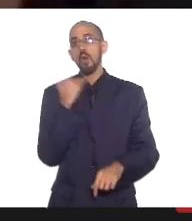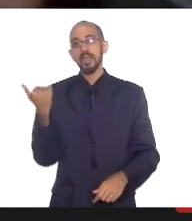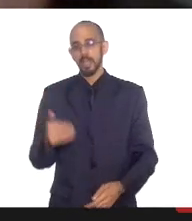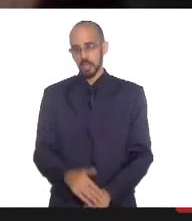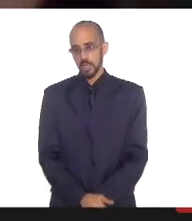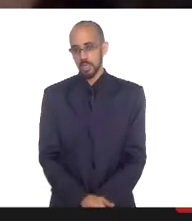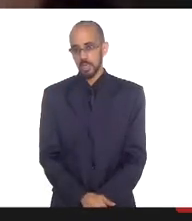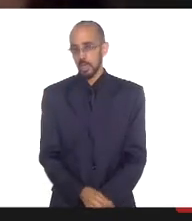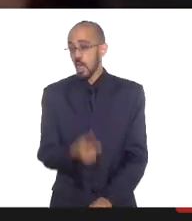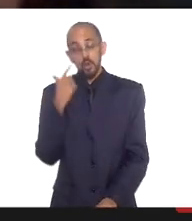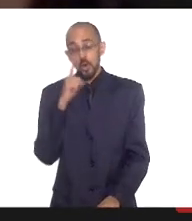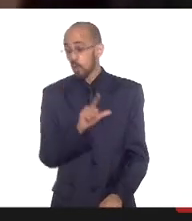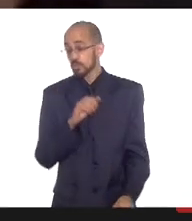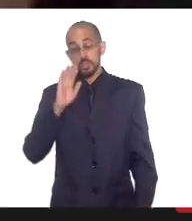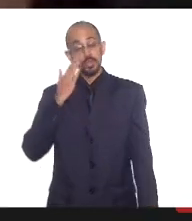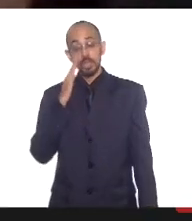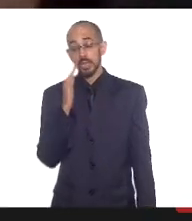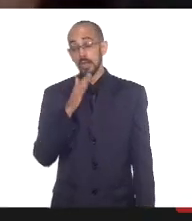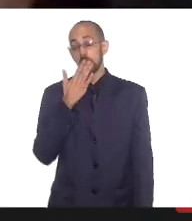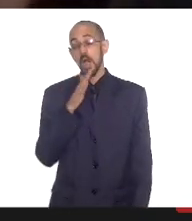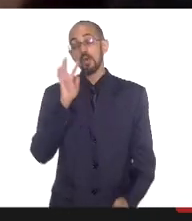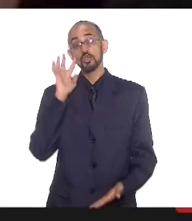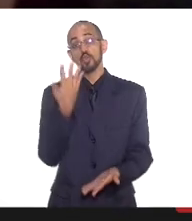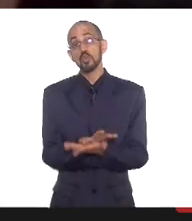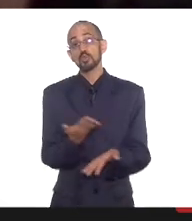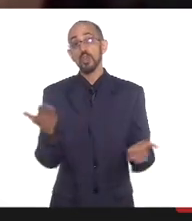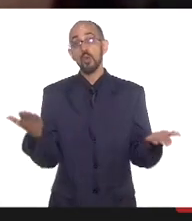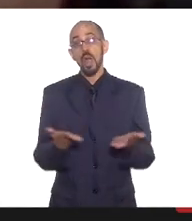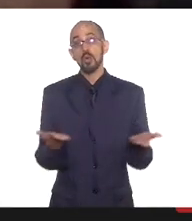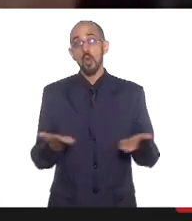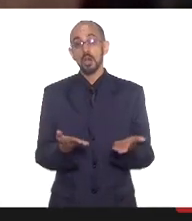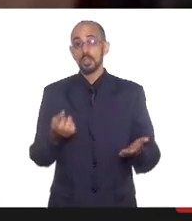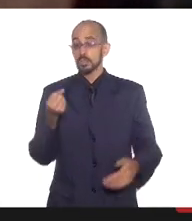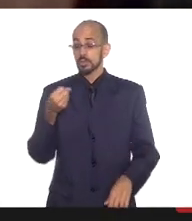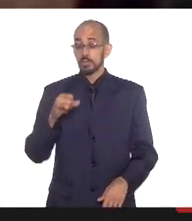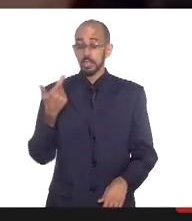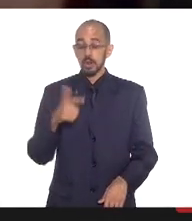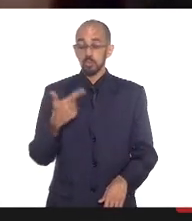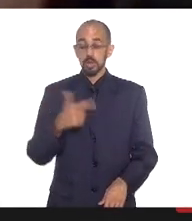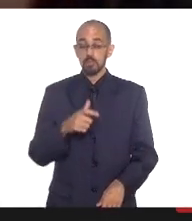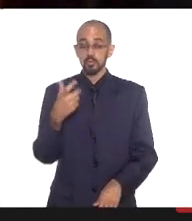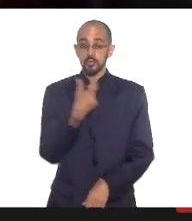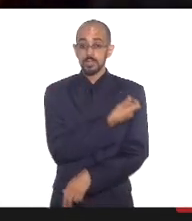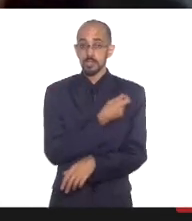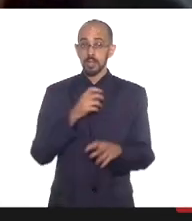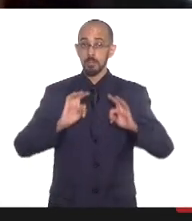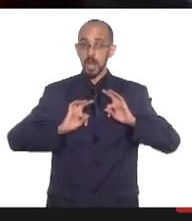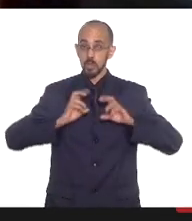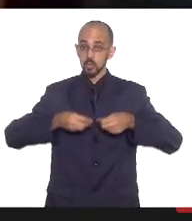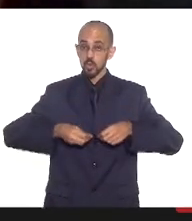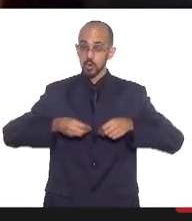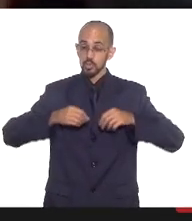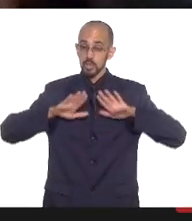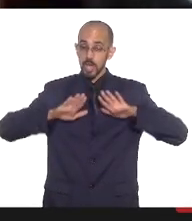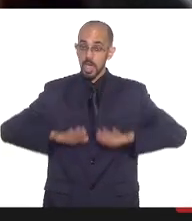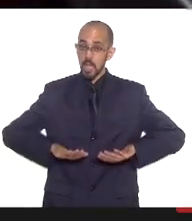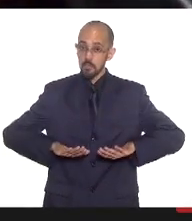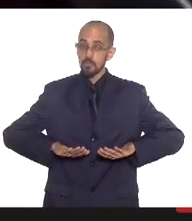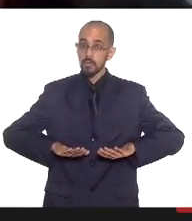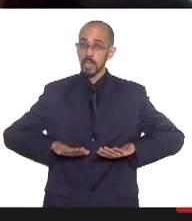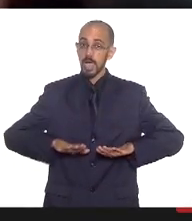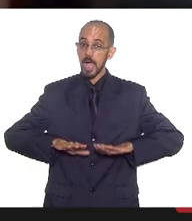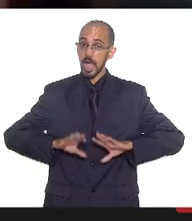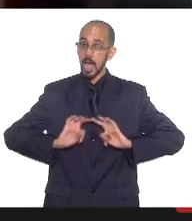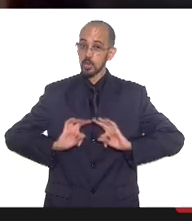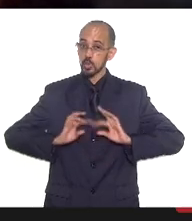acontece Qual é a solução agora a solução agora se não temos vacina para todo mundo é manter o grupo prioritário